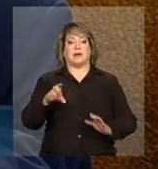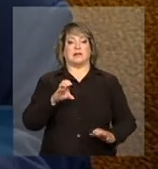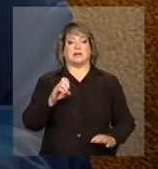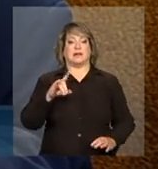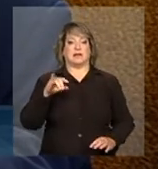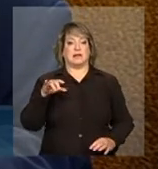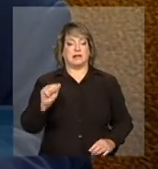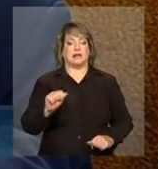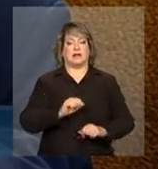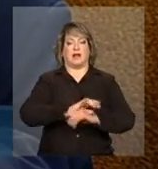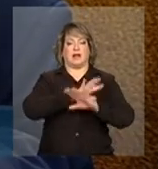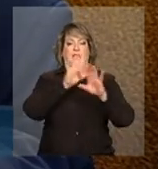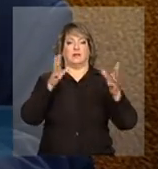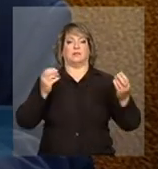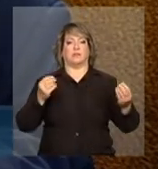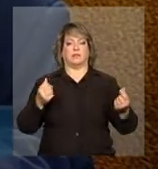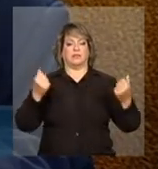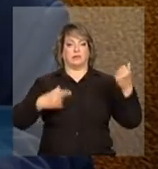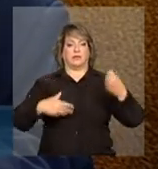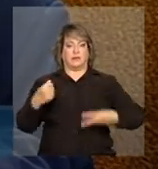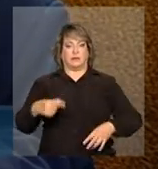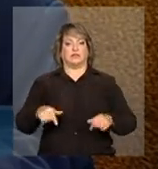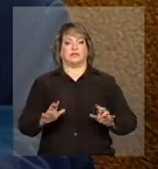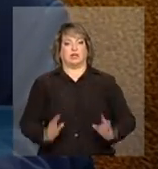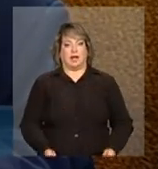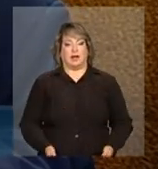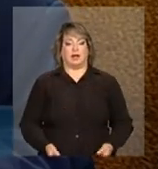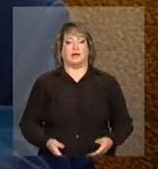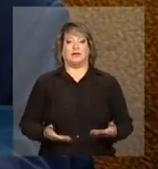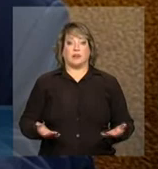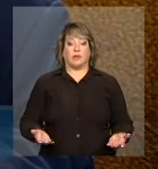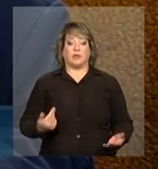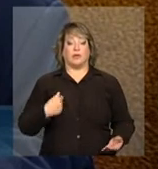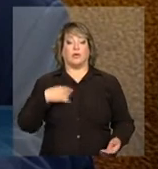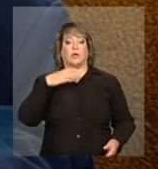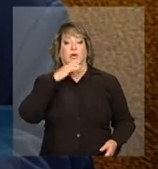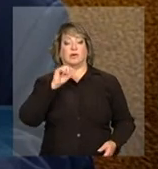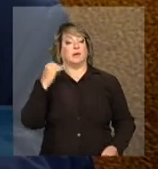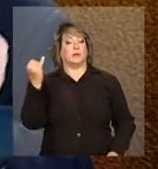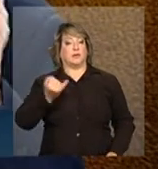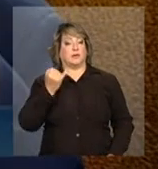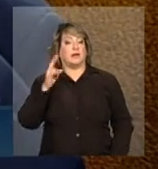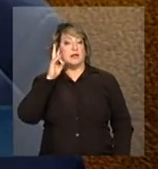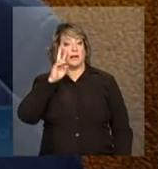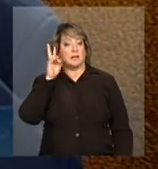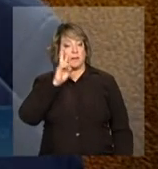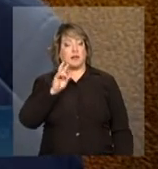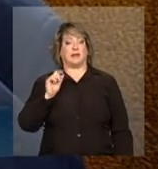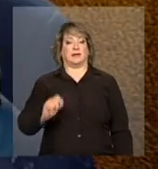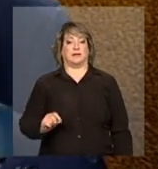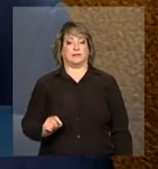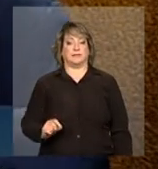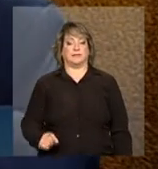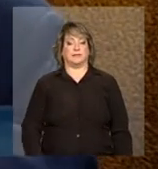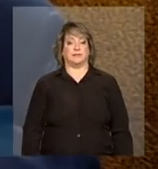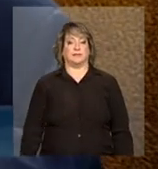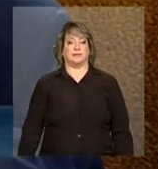muita transparência, aqui colocou. Né. Então, eu acho que vale a pena lembrar, né, que